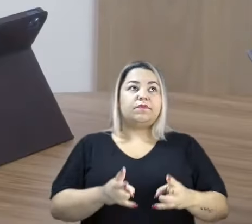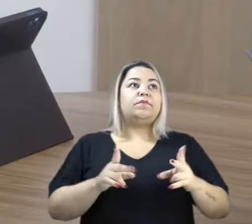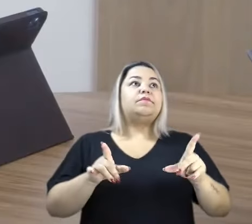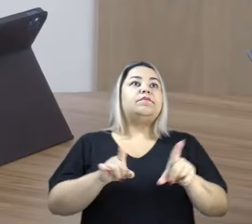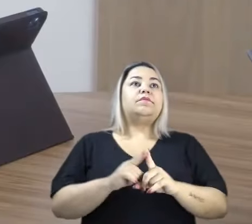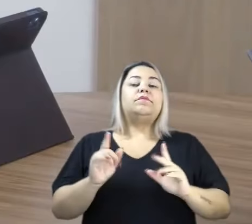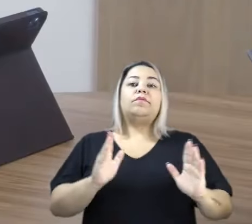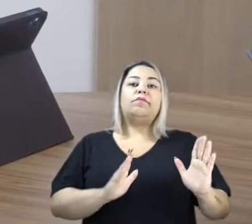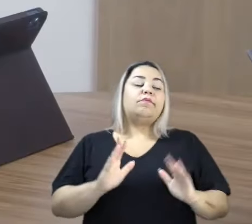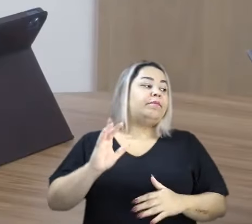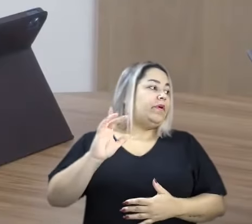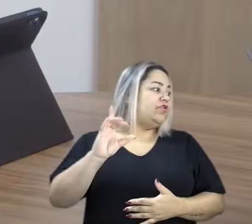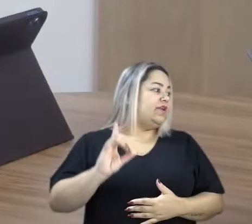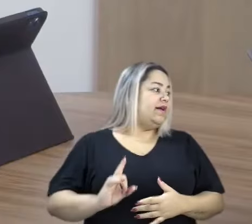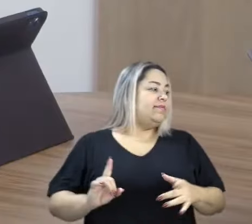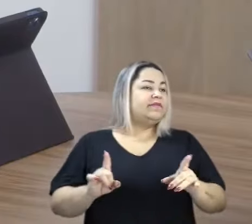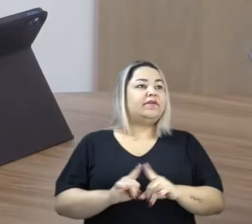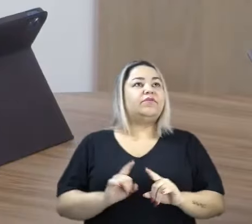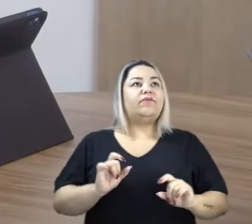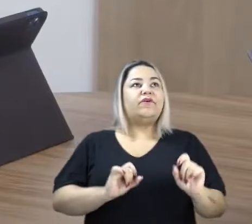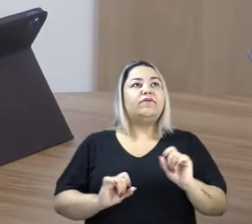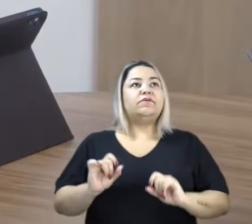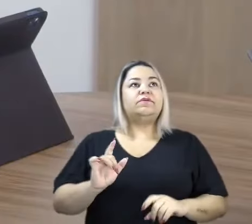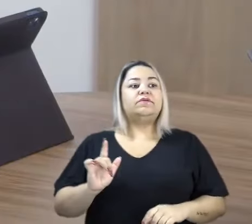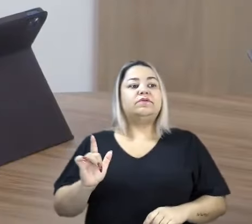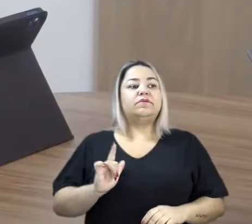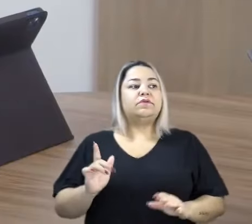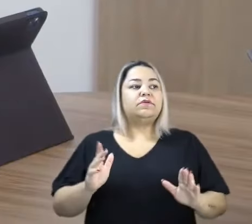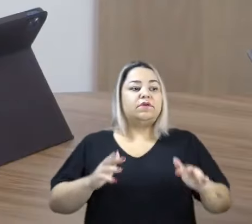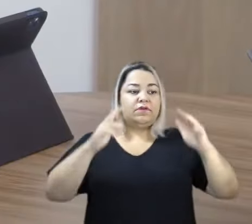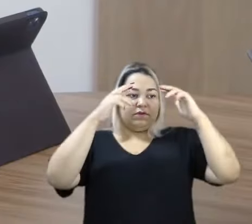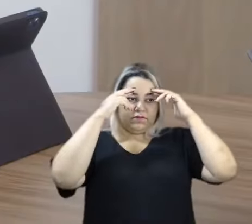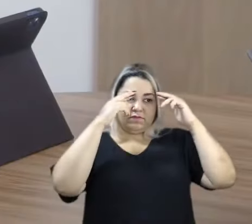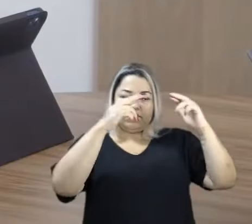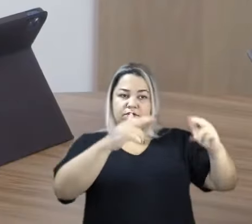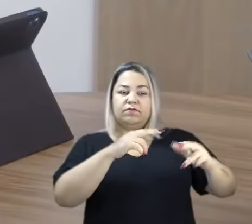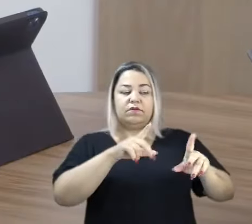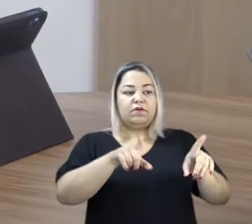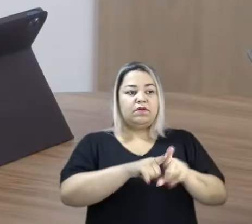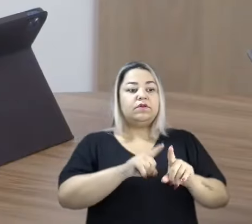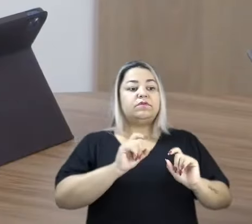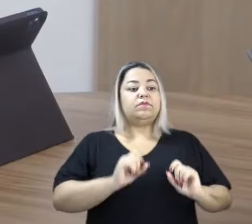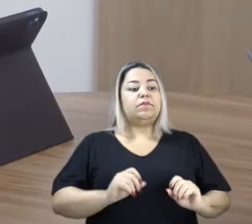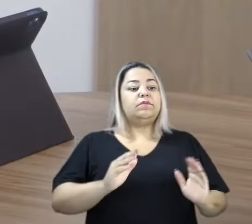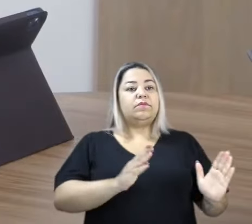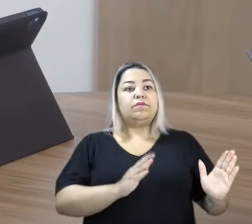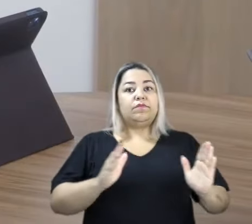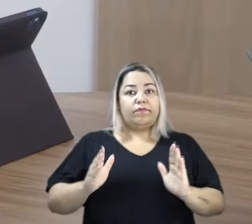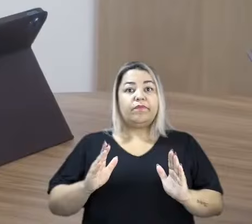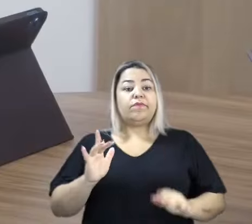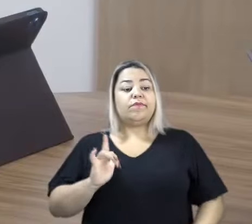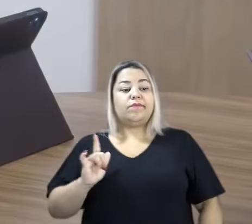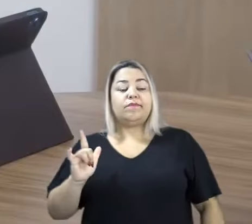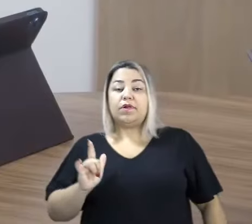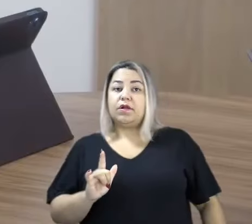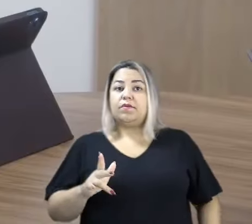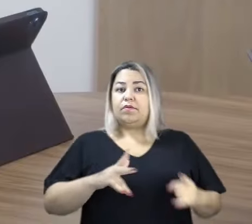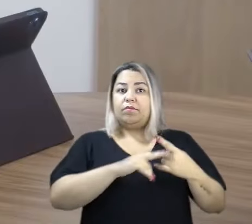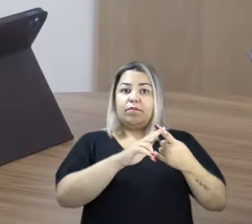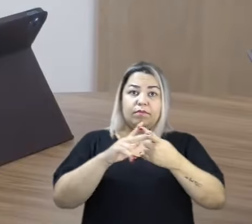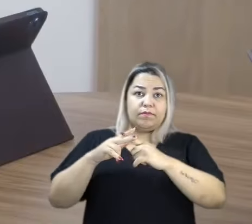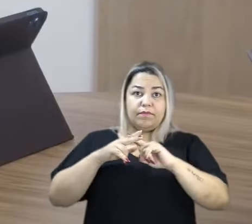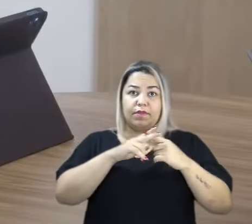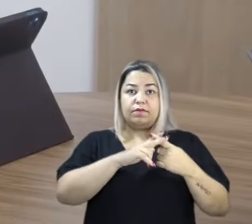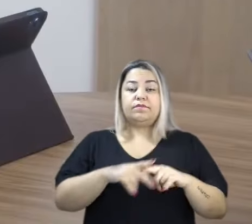contato direto ali com os gestores municipais, respeitando muito esse processo e esses arranjos